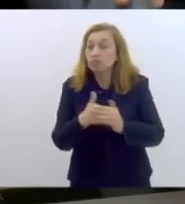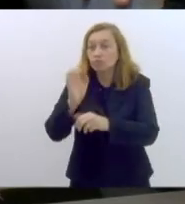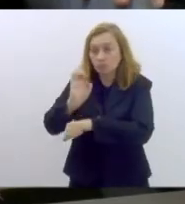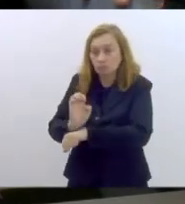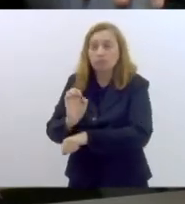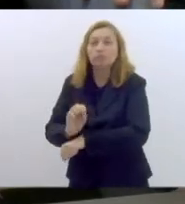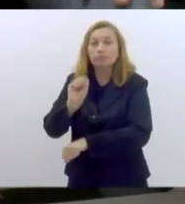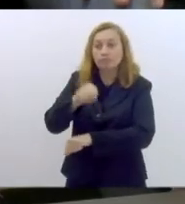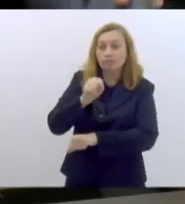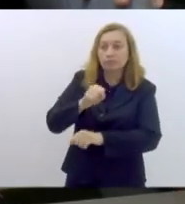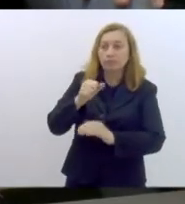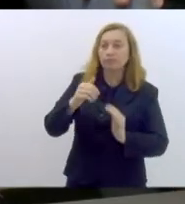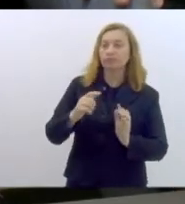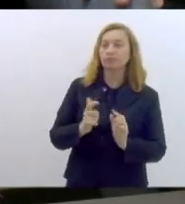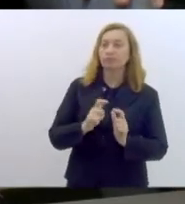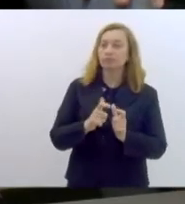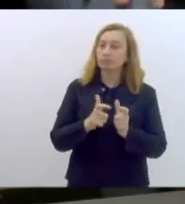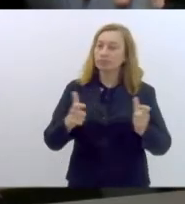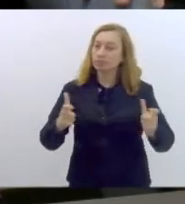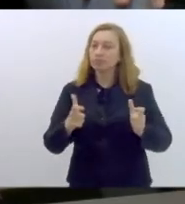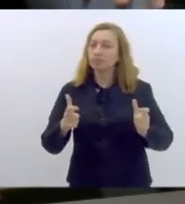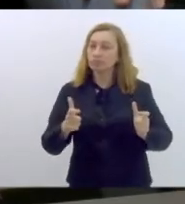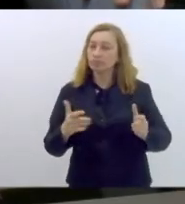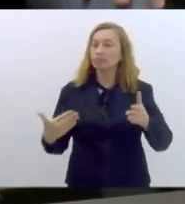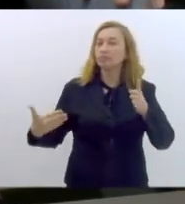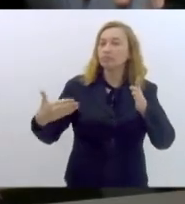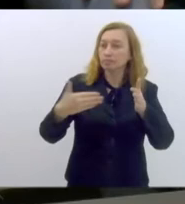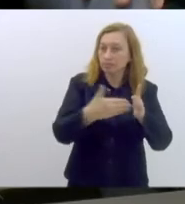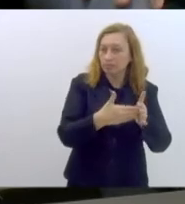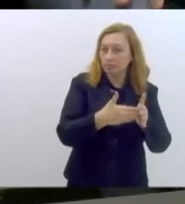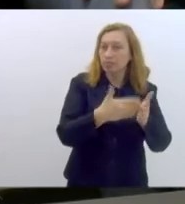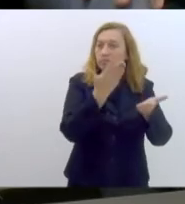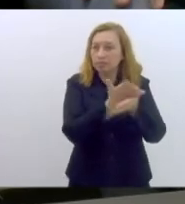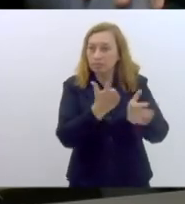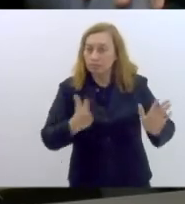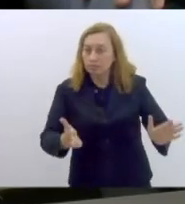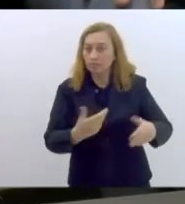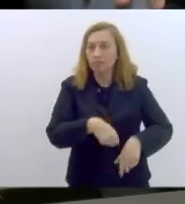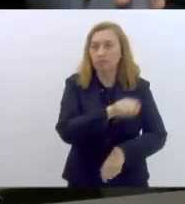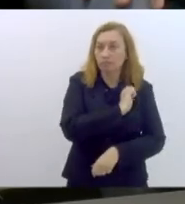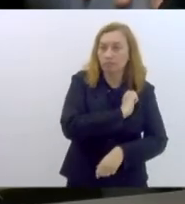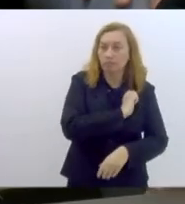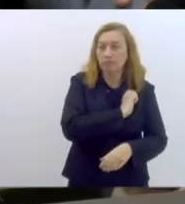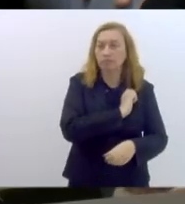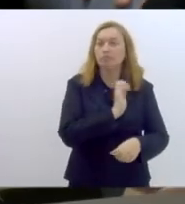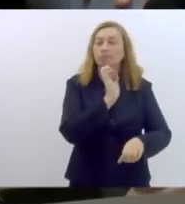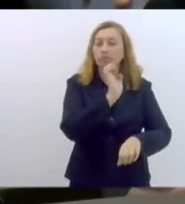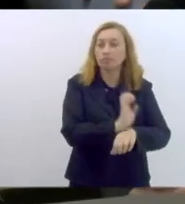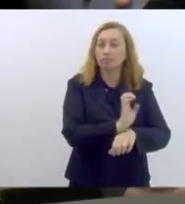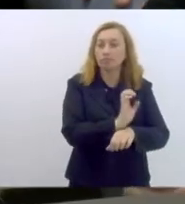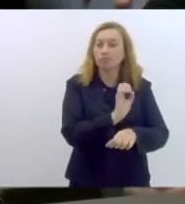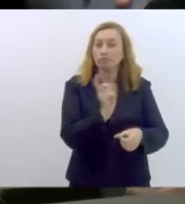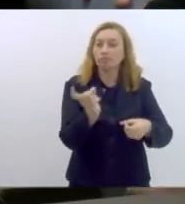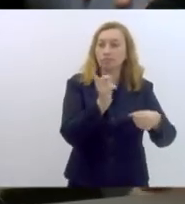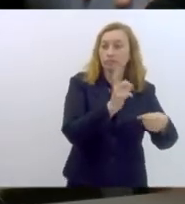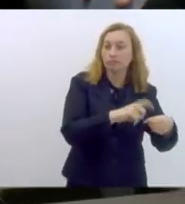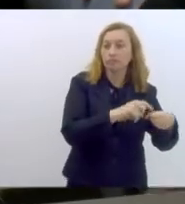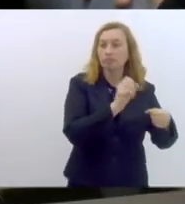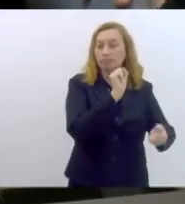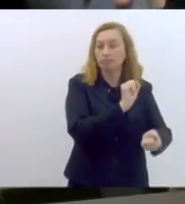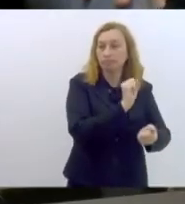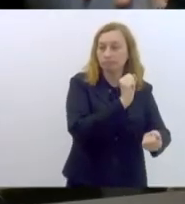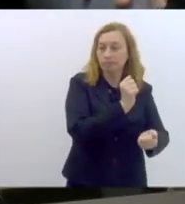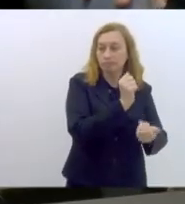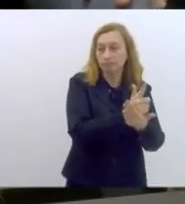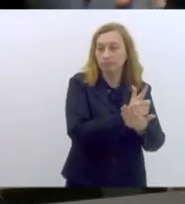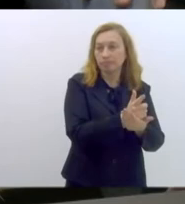vai subindo ao longo dos 9 anos de regime, até que acabe o regime e o Estado retorne a pagar a dívida. Até porque a essência do